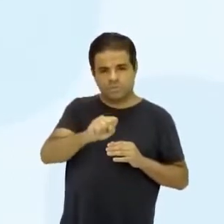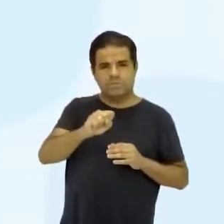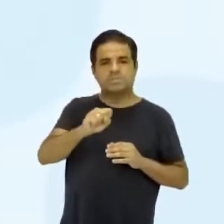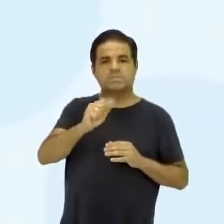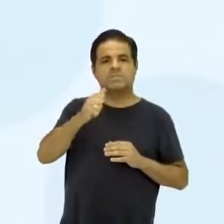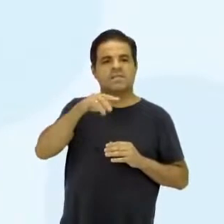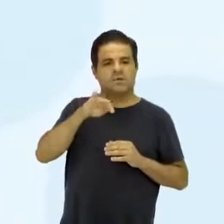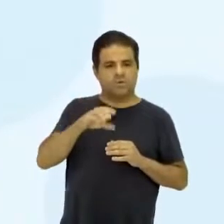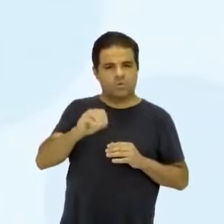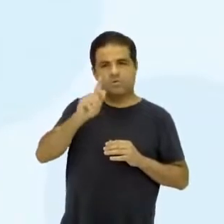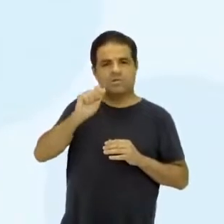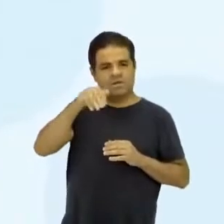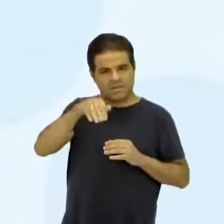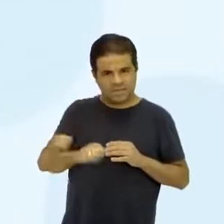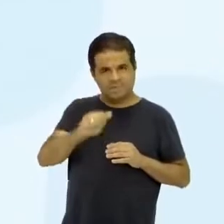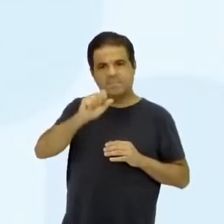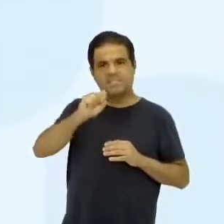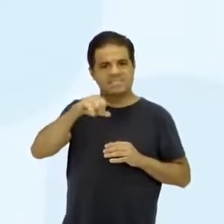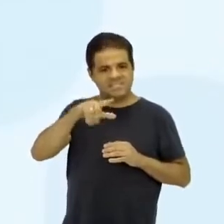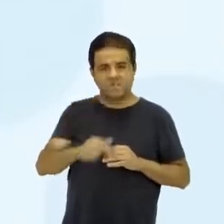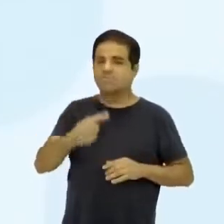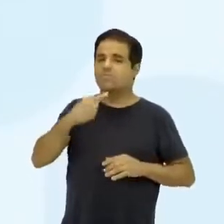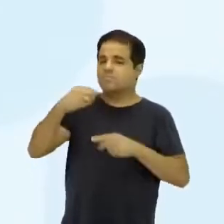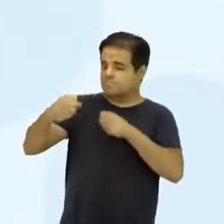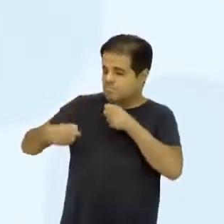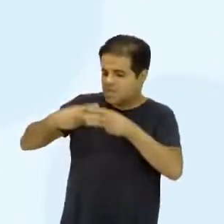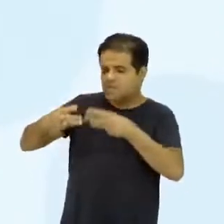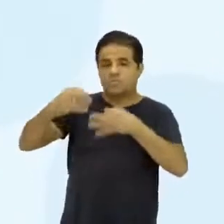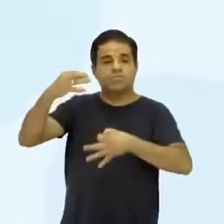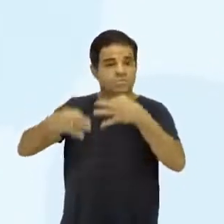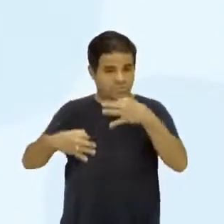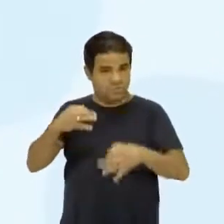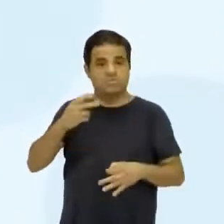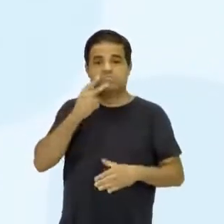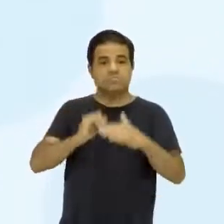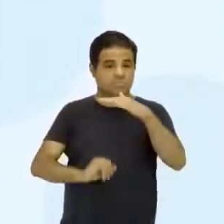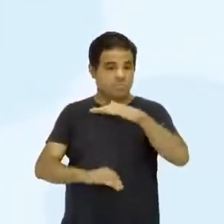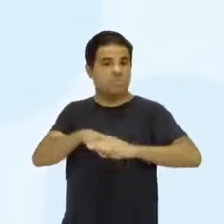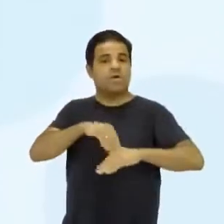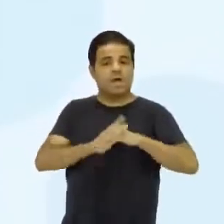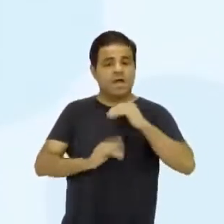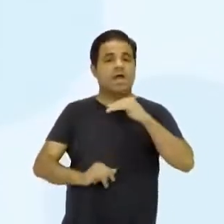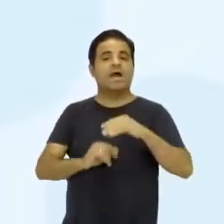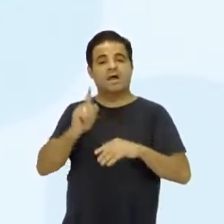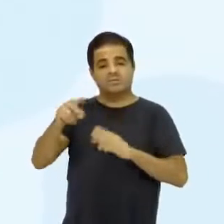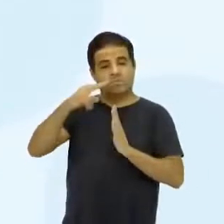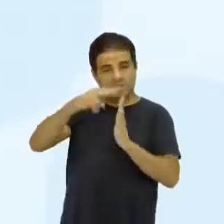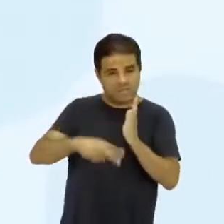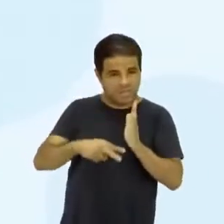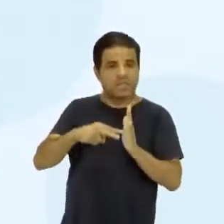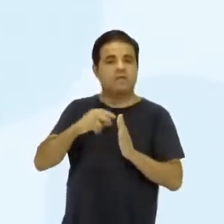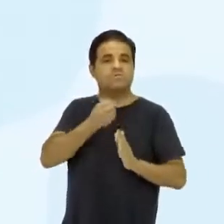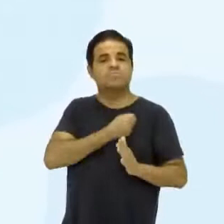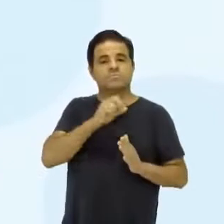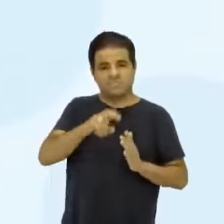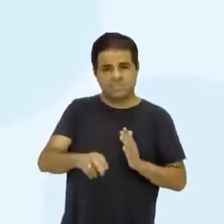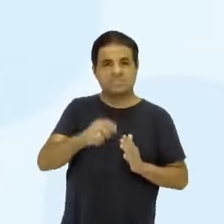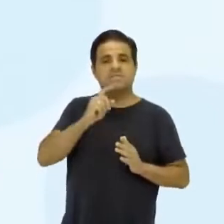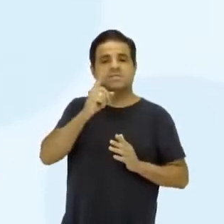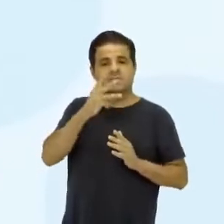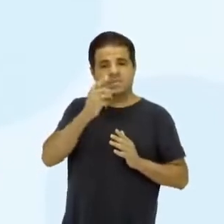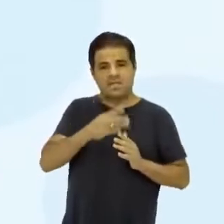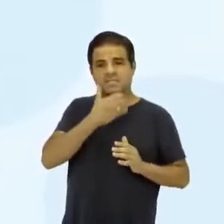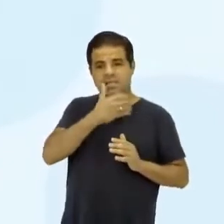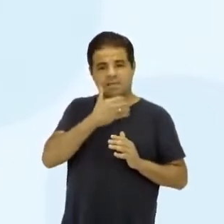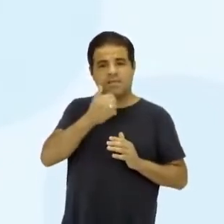Gama e Silva, ministro da Justiça, justificando o ato institucional número 5 e lendo o ato, né, em 13 de dezembro